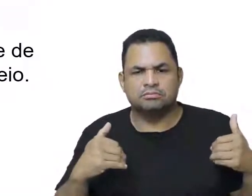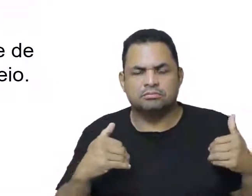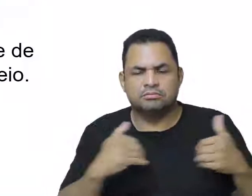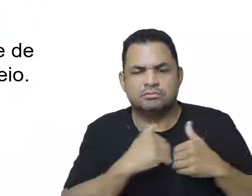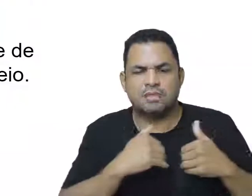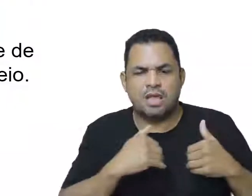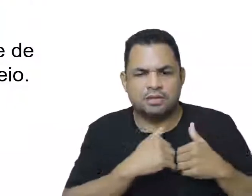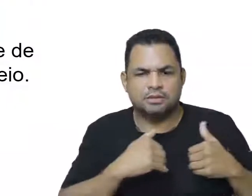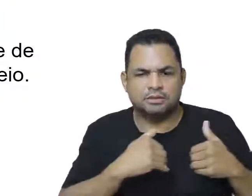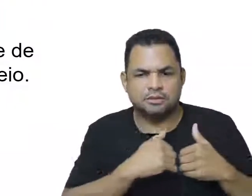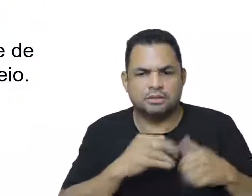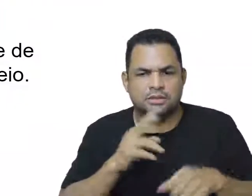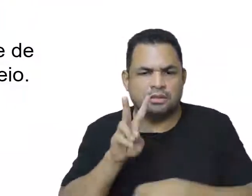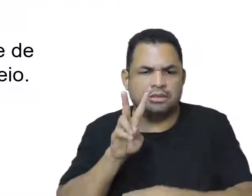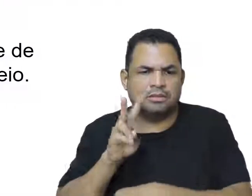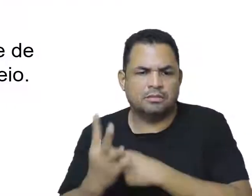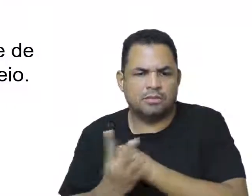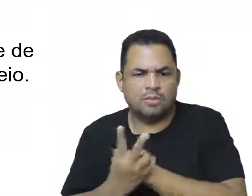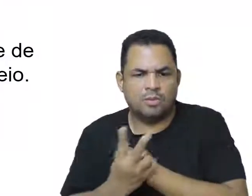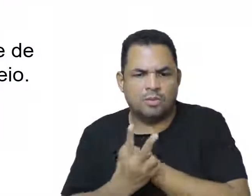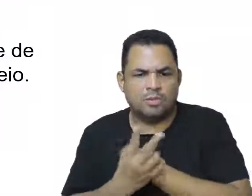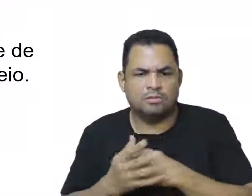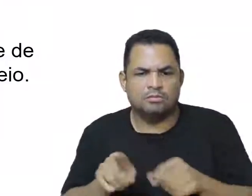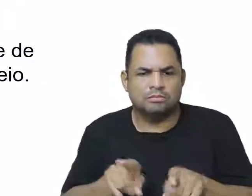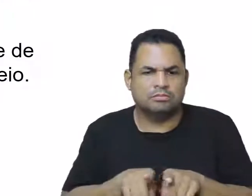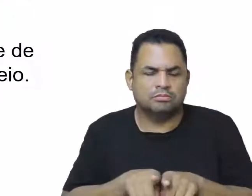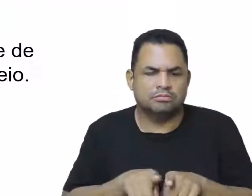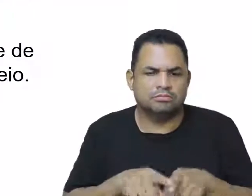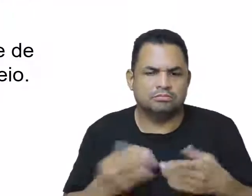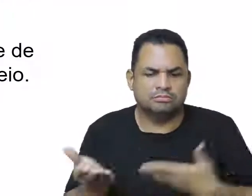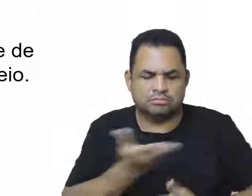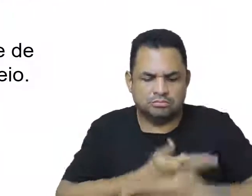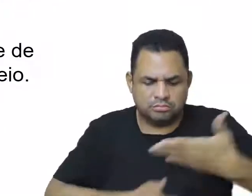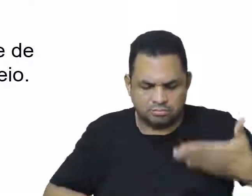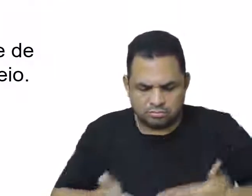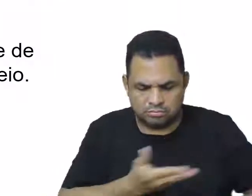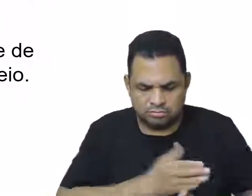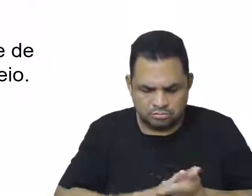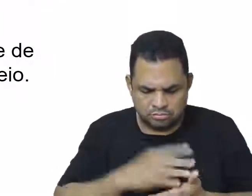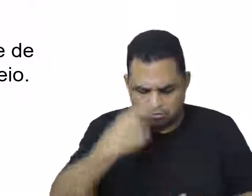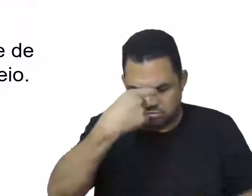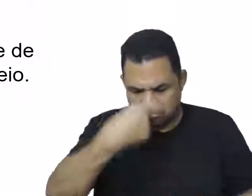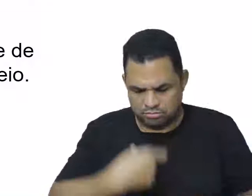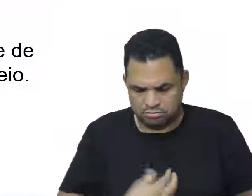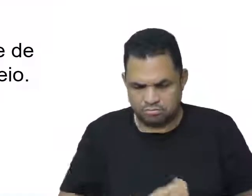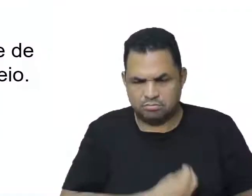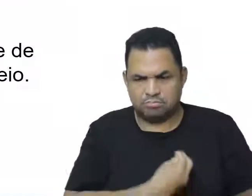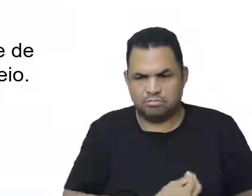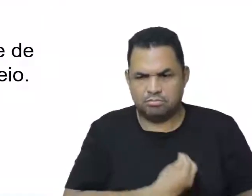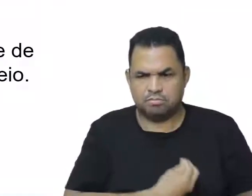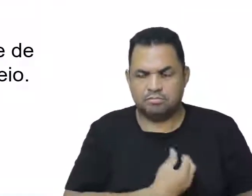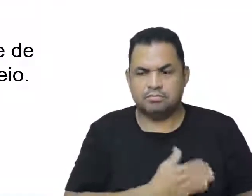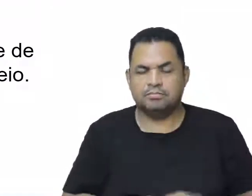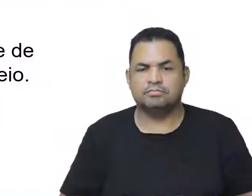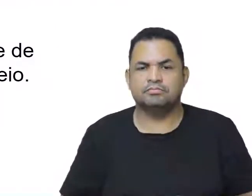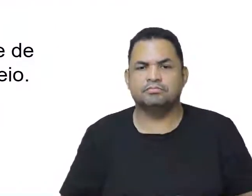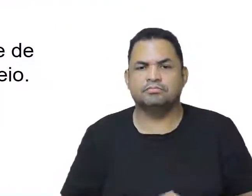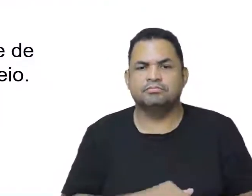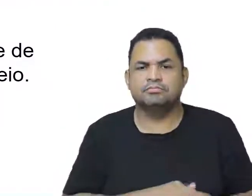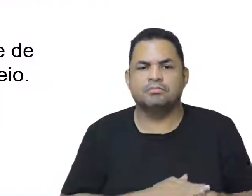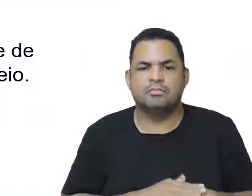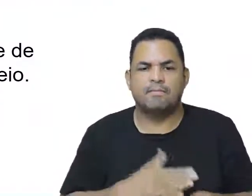E proteção do corpo e de mecanismos de relação do ser vivo com o meio. É a minha pele que